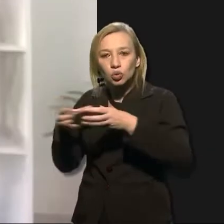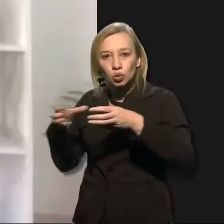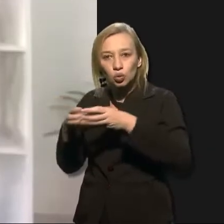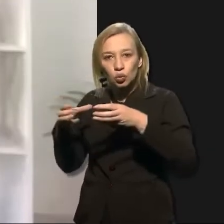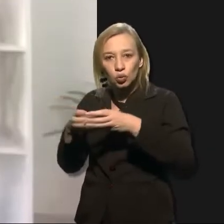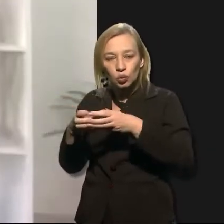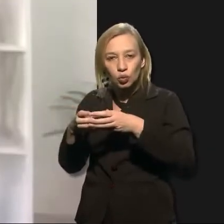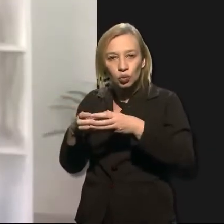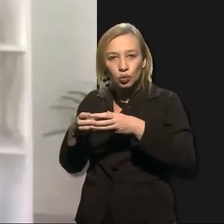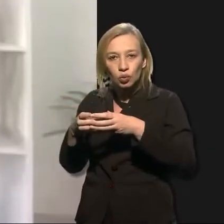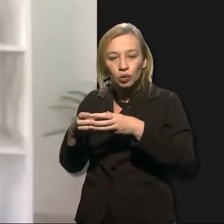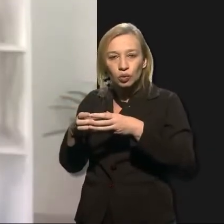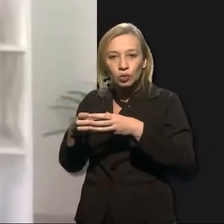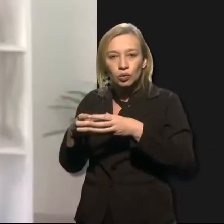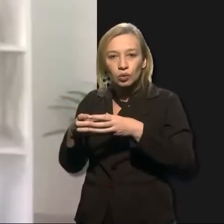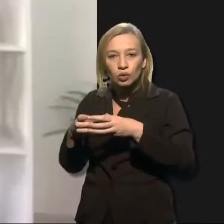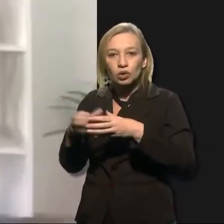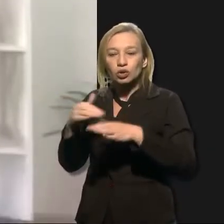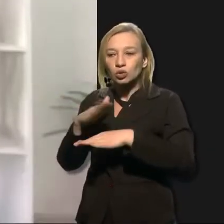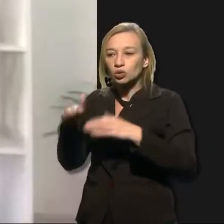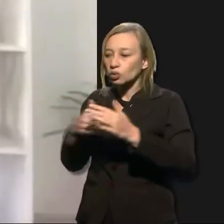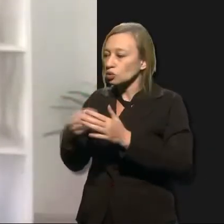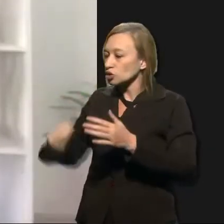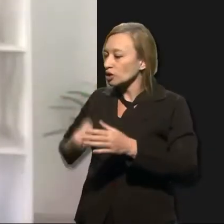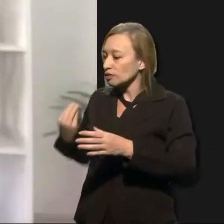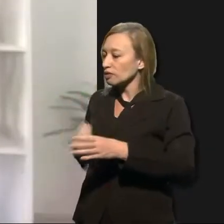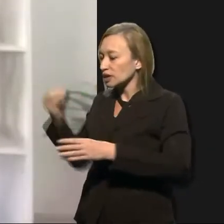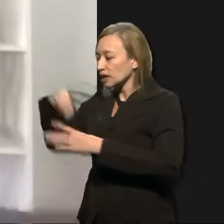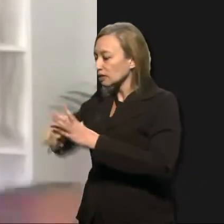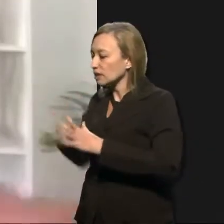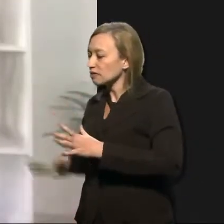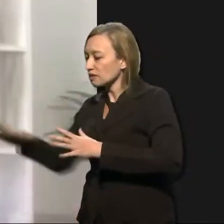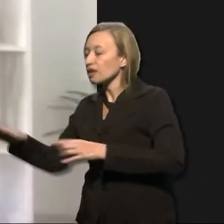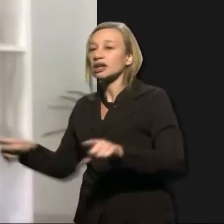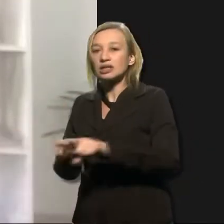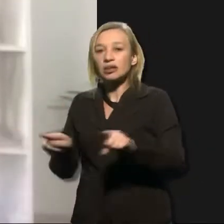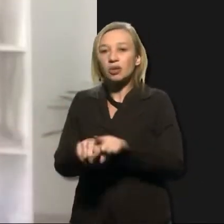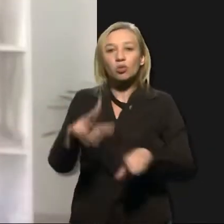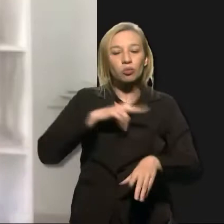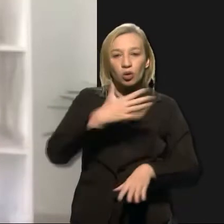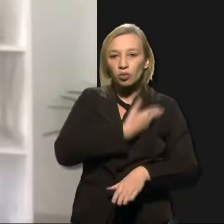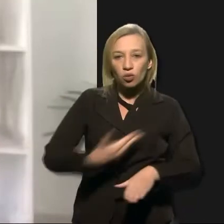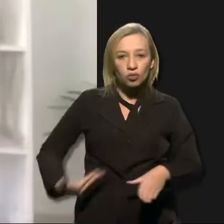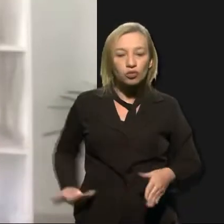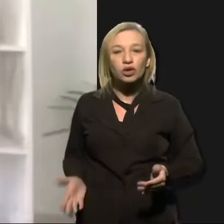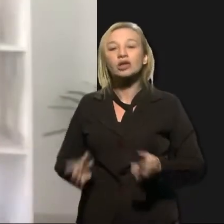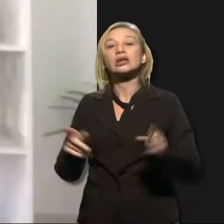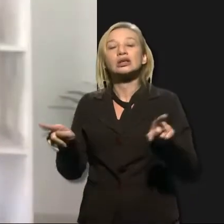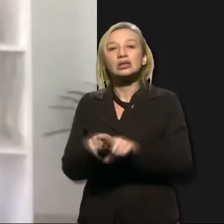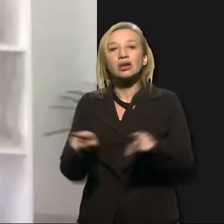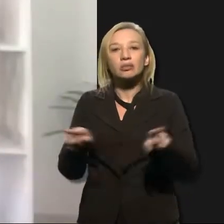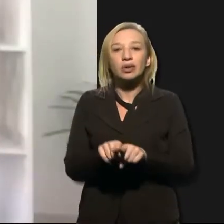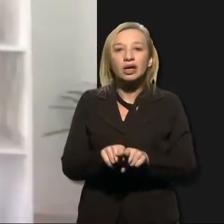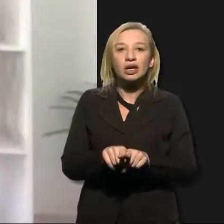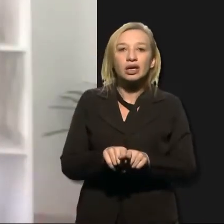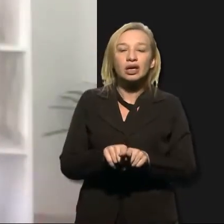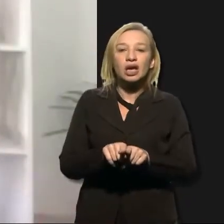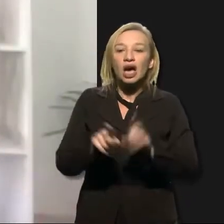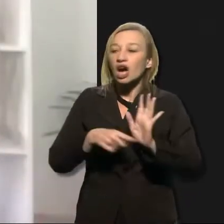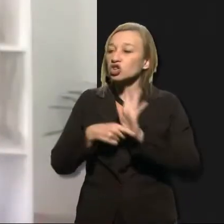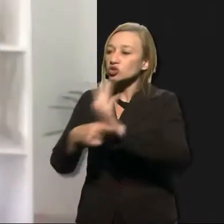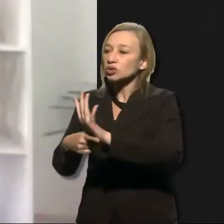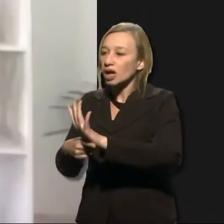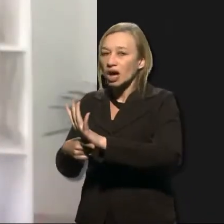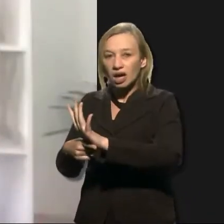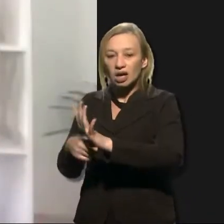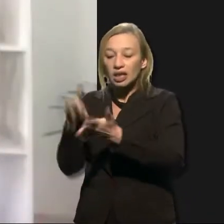da ação coletiva entre os moradores e o próprio poder público, além de